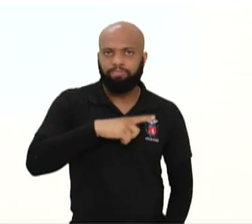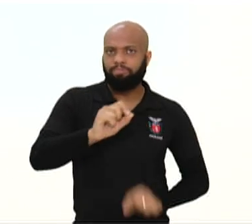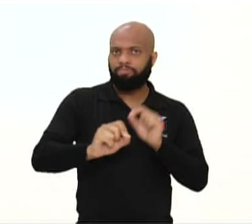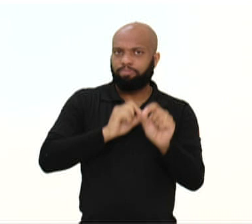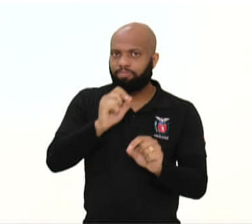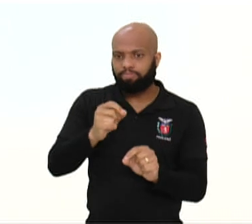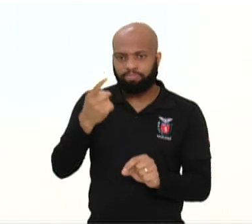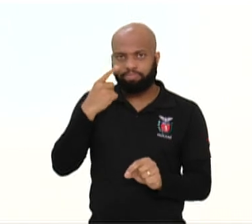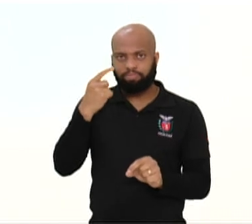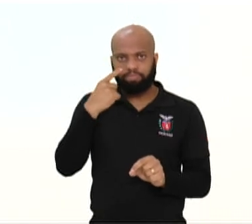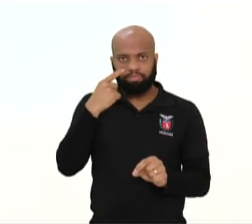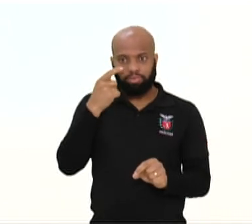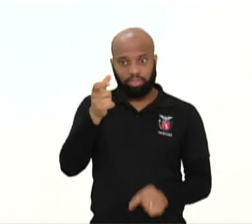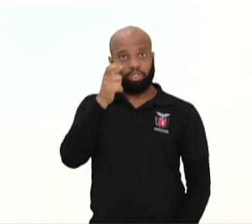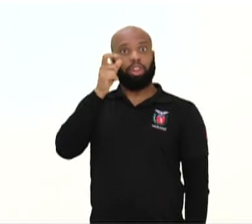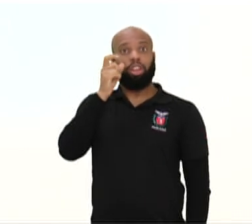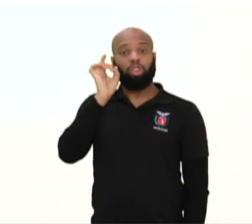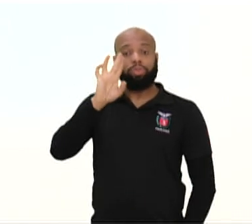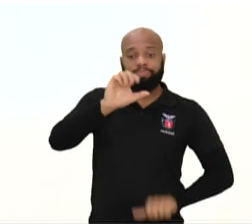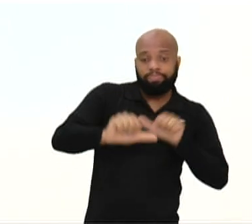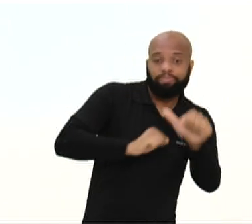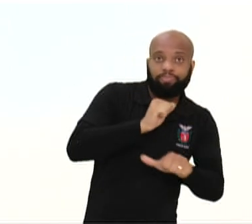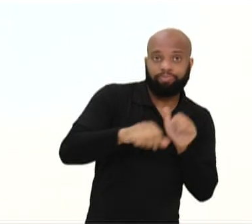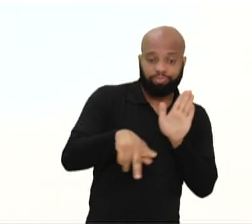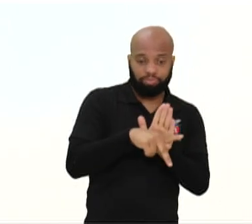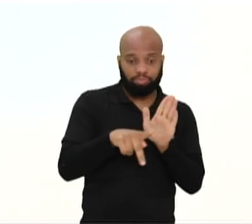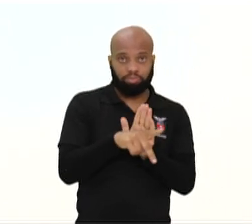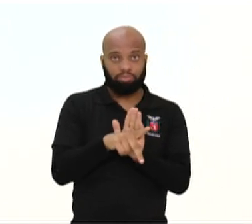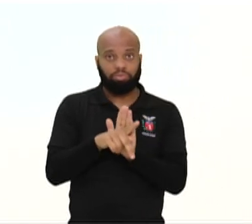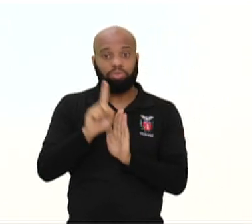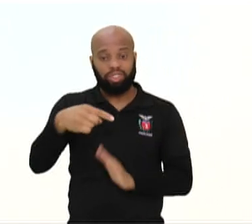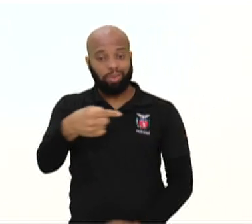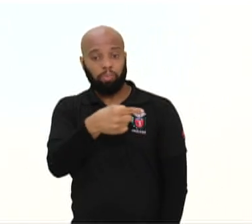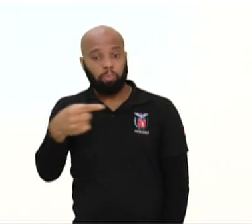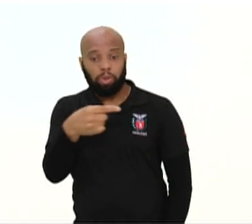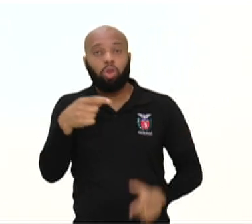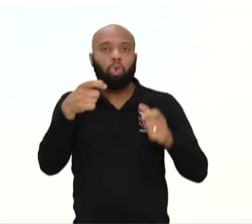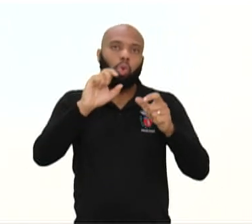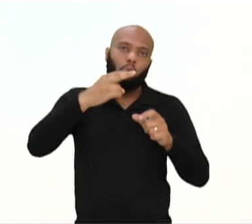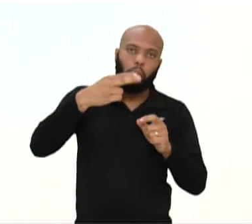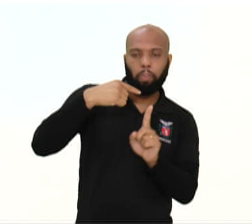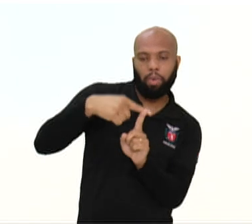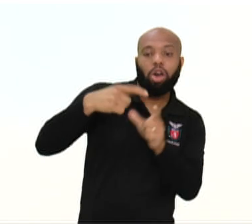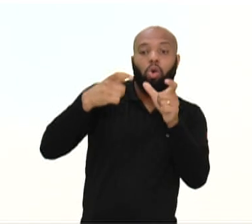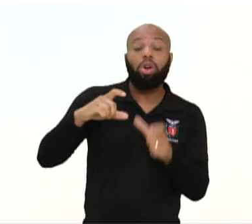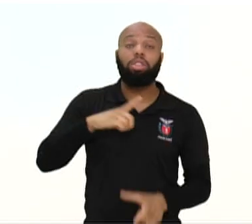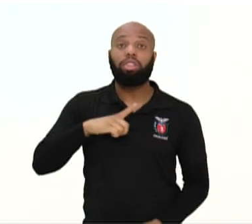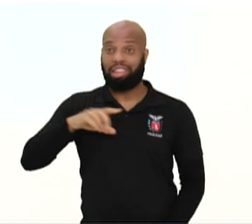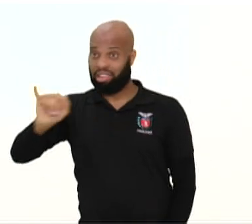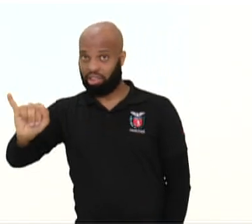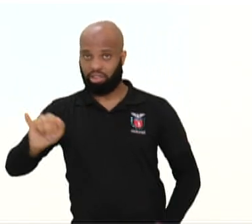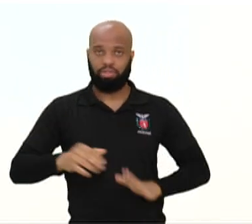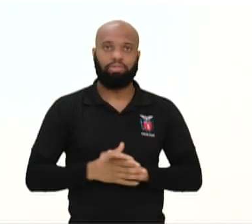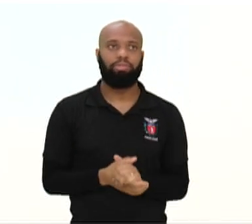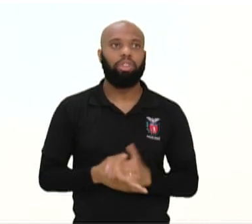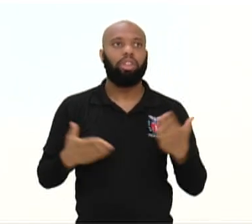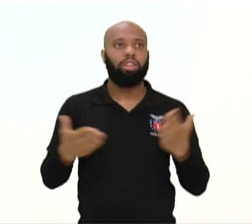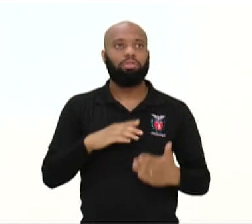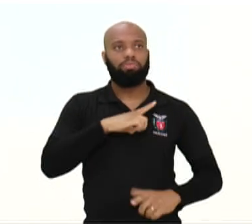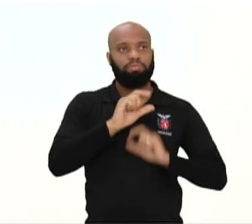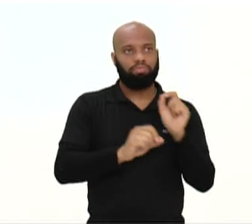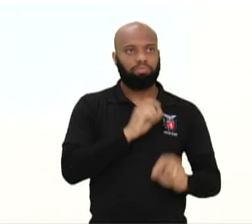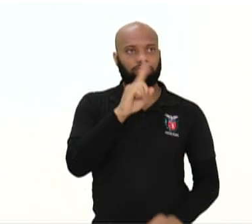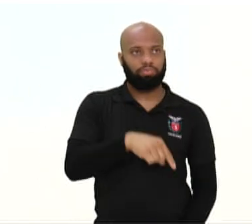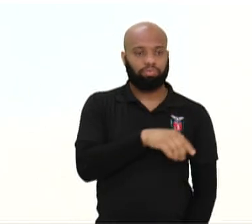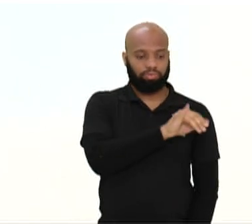atenção que a gente só troca o sinal da parte imaginária. O próximo, I menos 1. Veja,